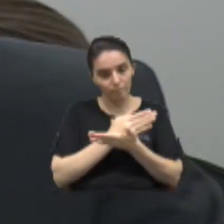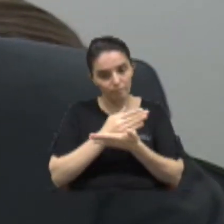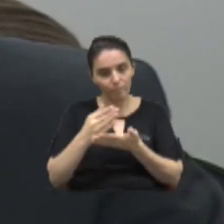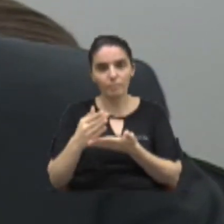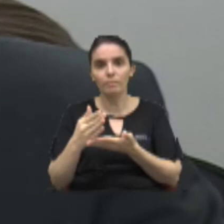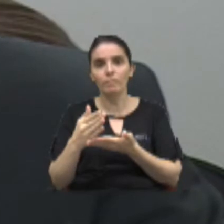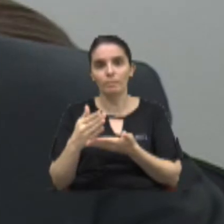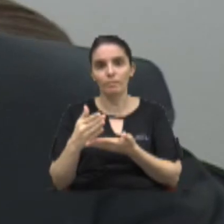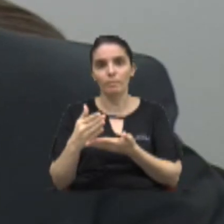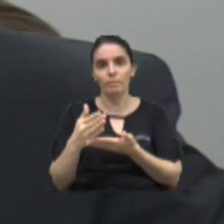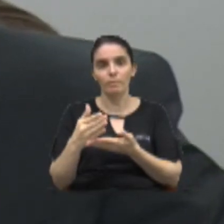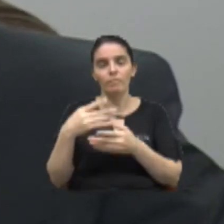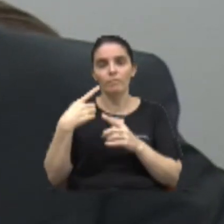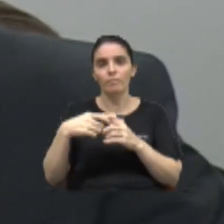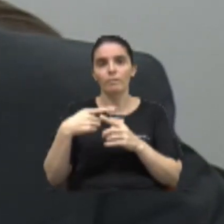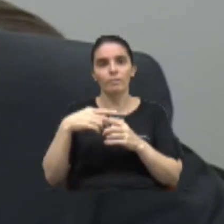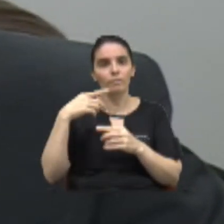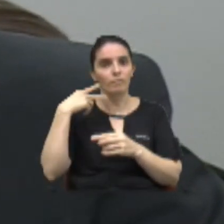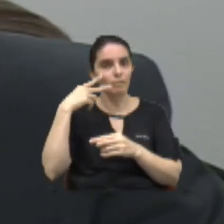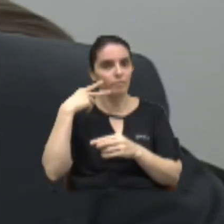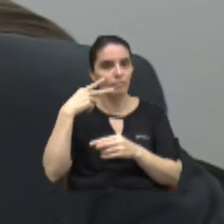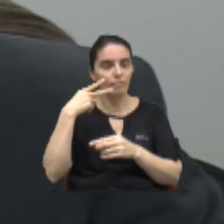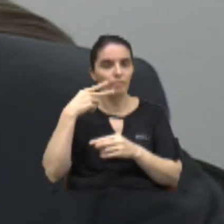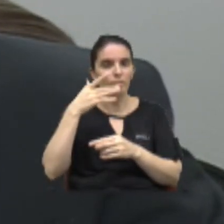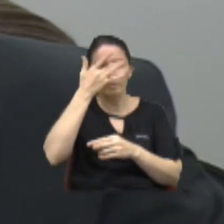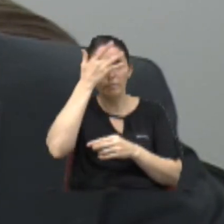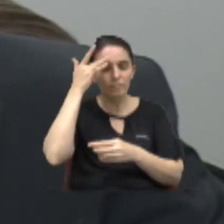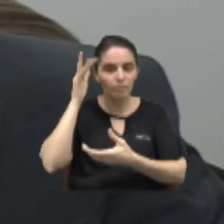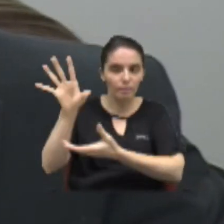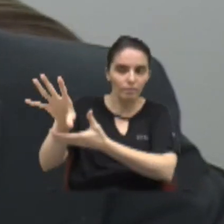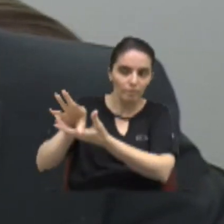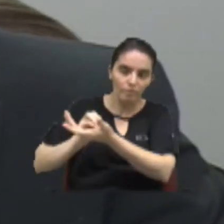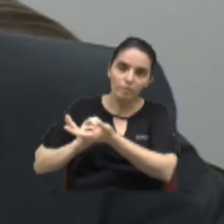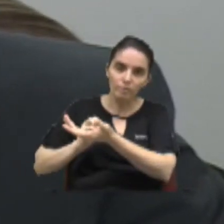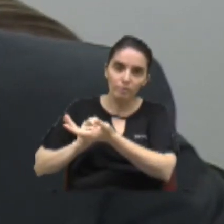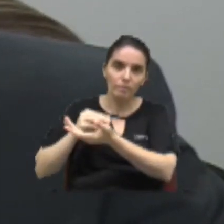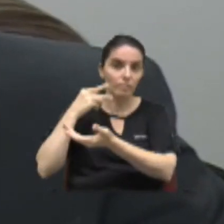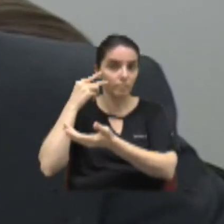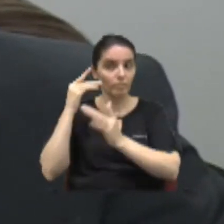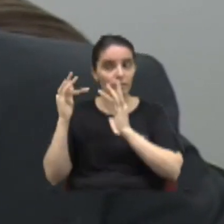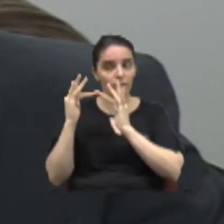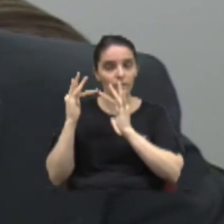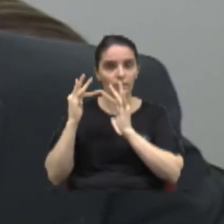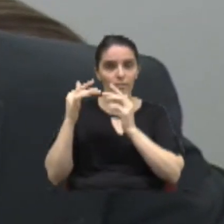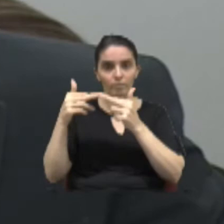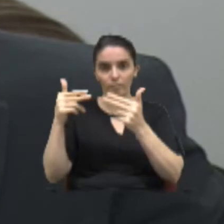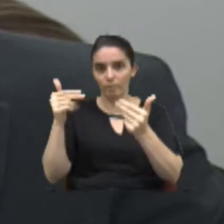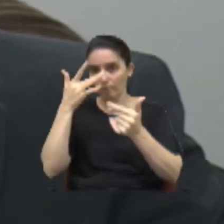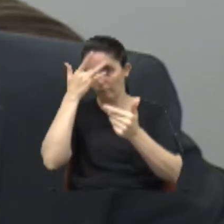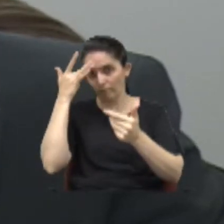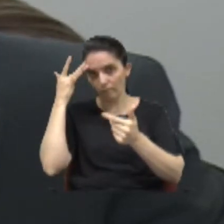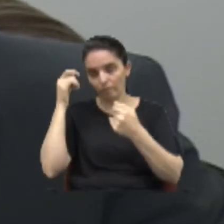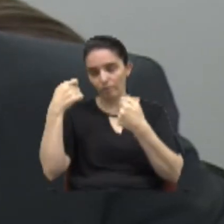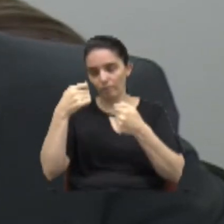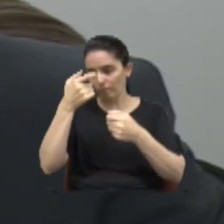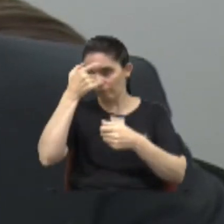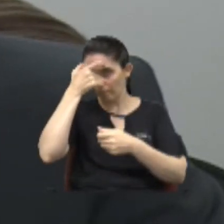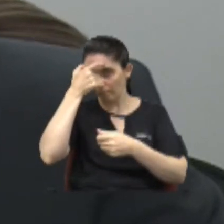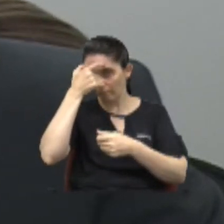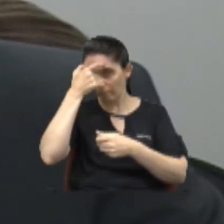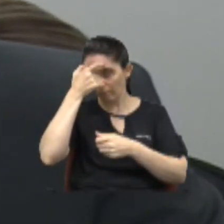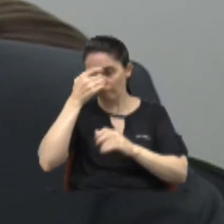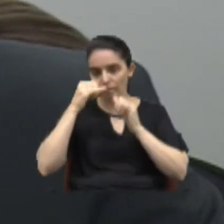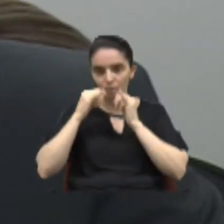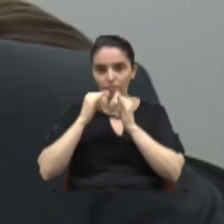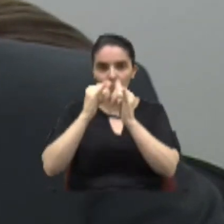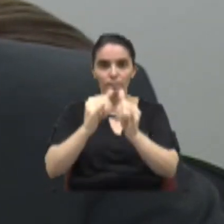somos influenciadores, que temos contato com muitas pessoas, tem que ser feito, conscientizar e